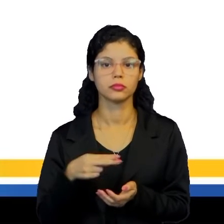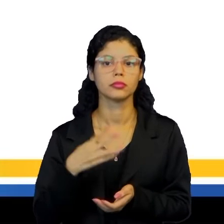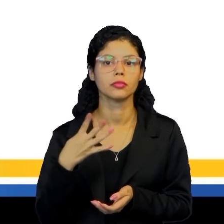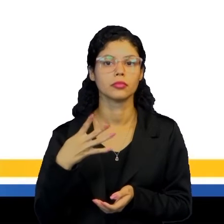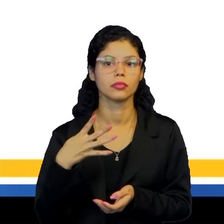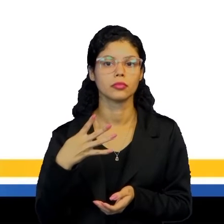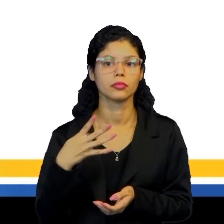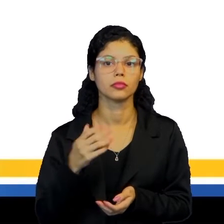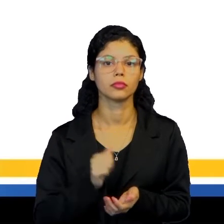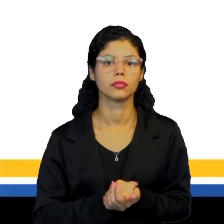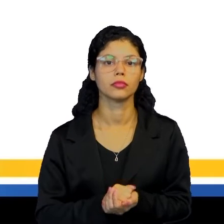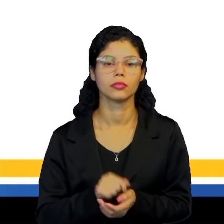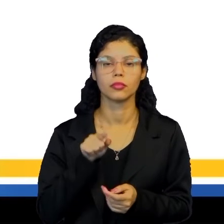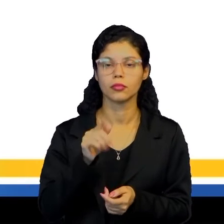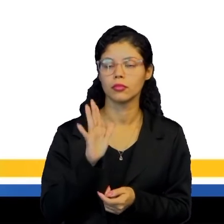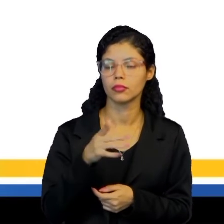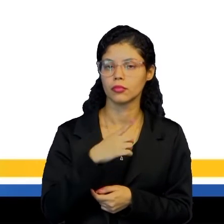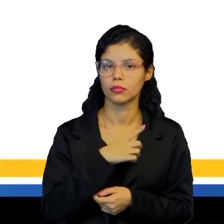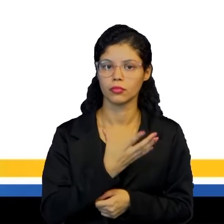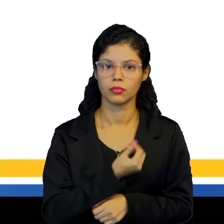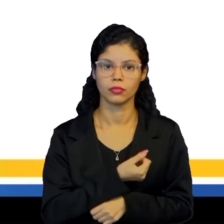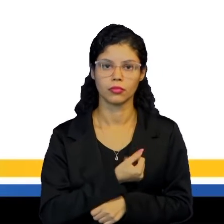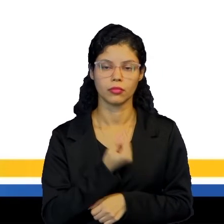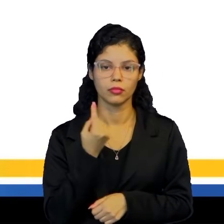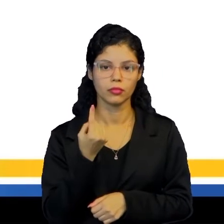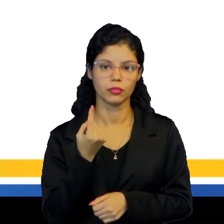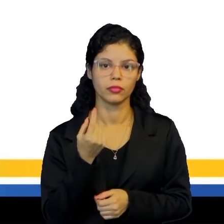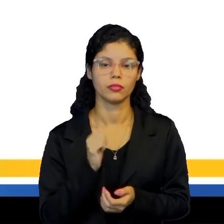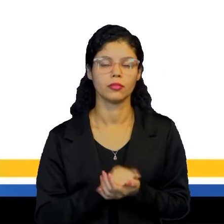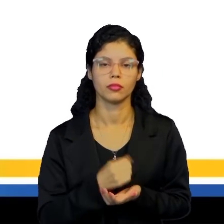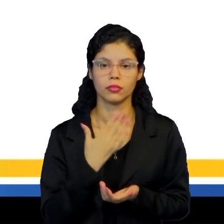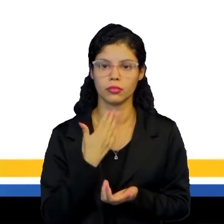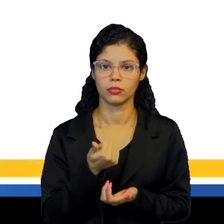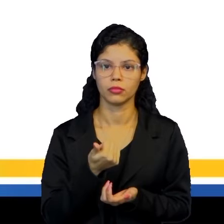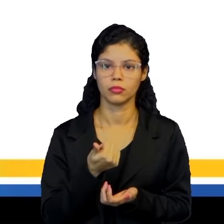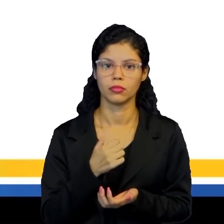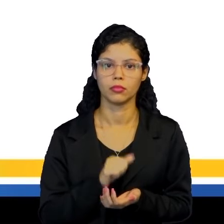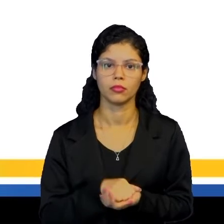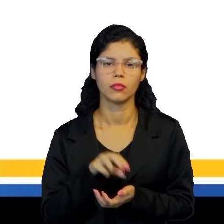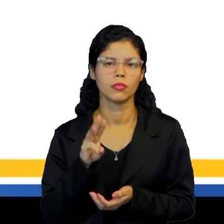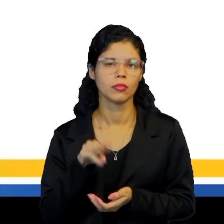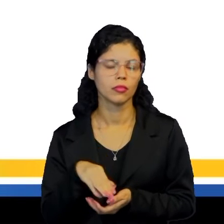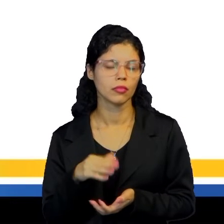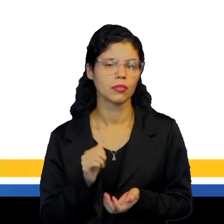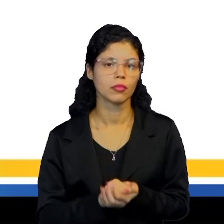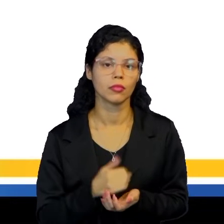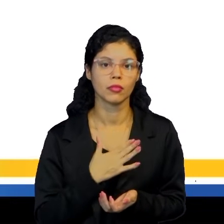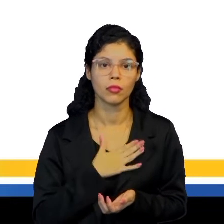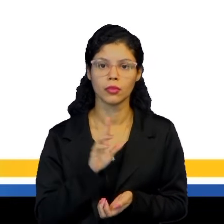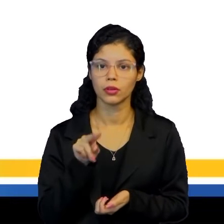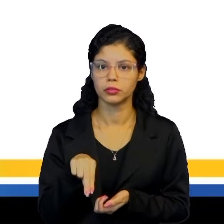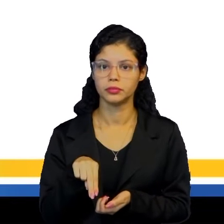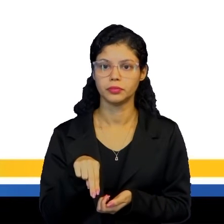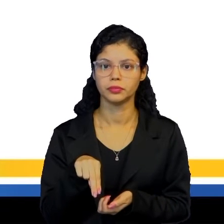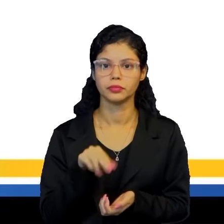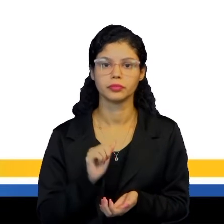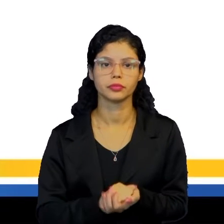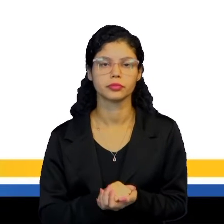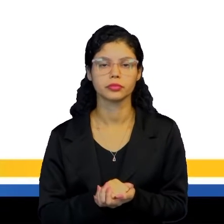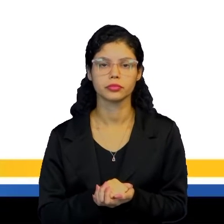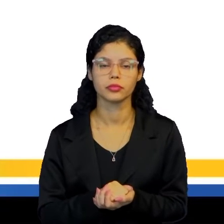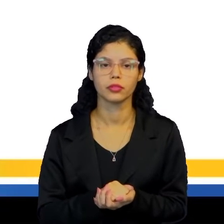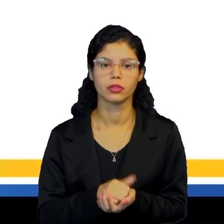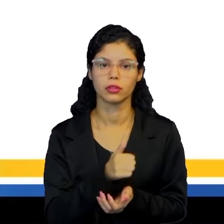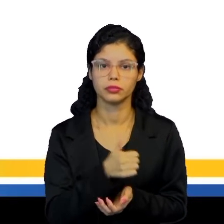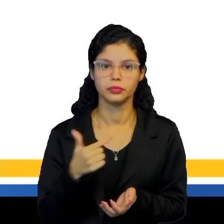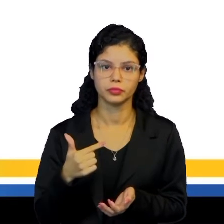igual a 4. Então, aí eu já tenho um número. Tudo bem? Quem é o meu N?